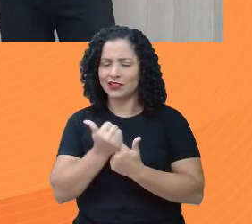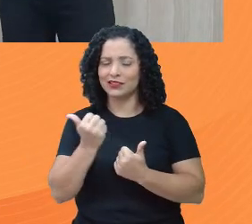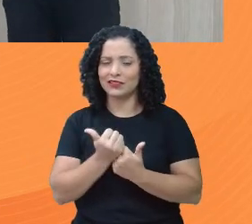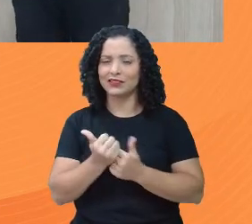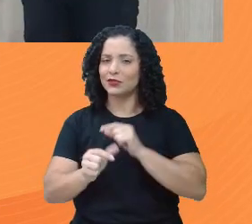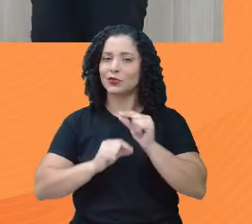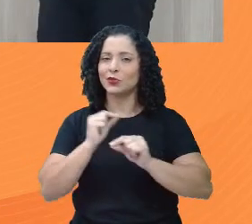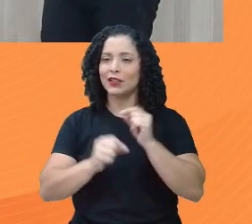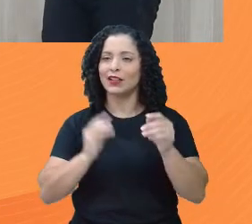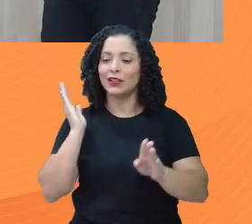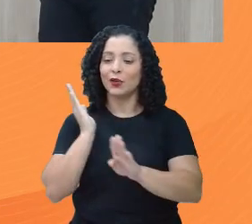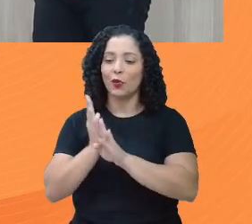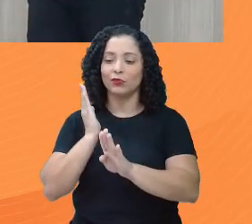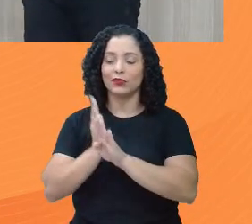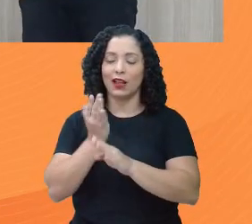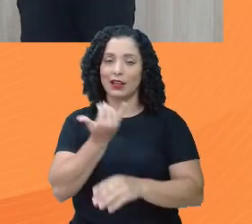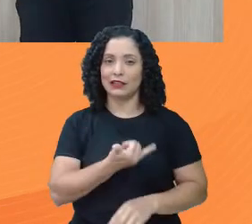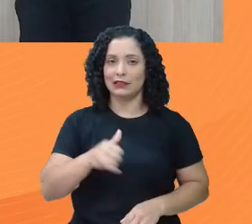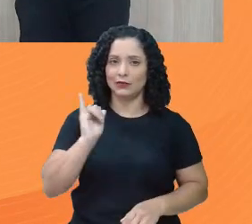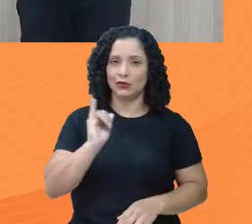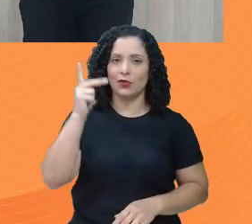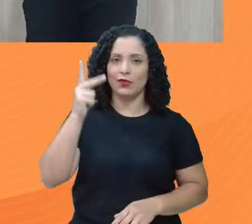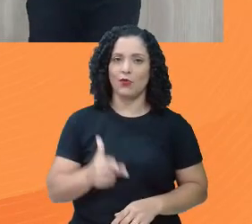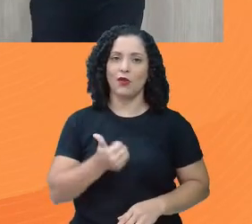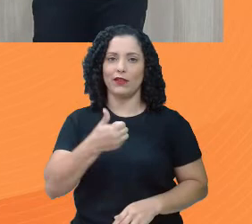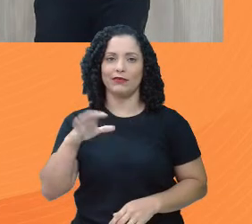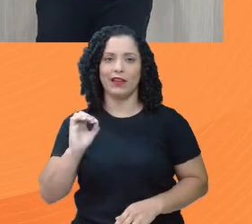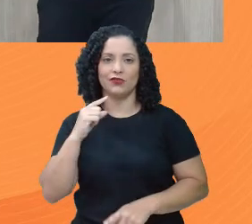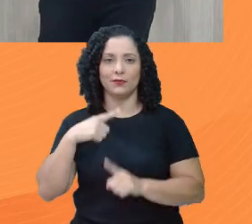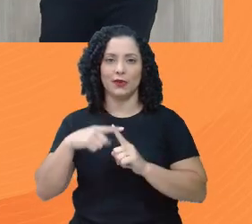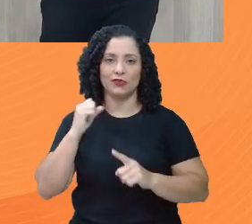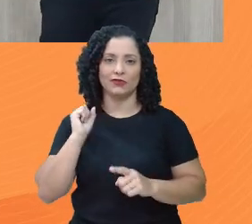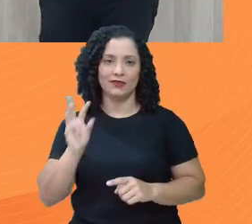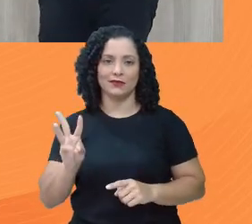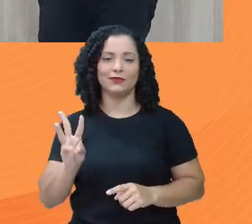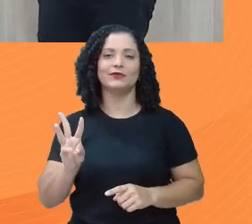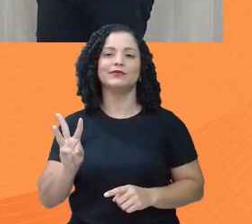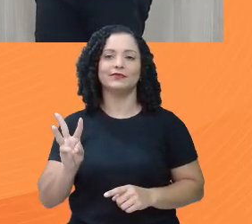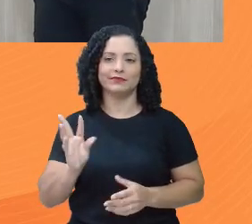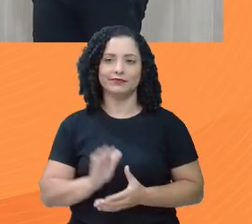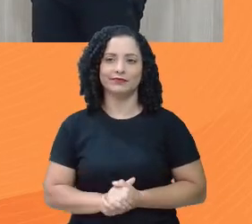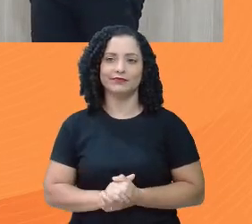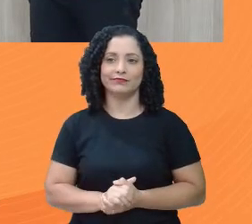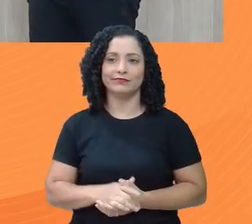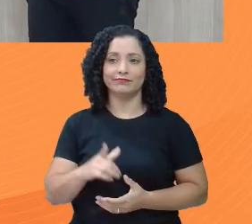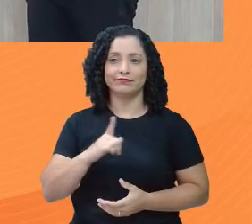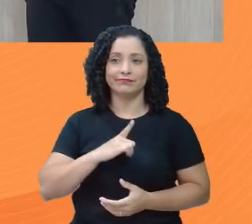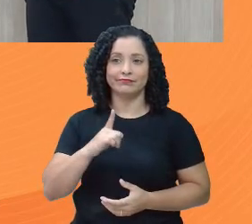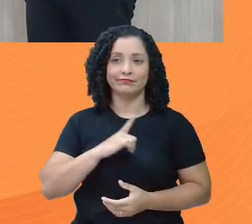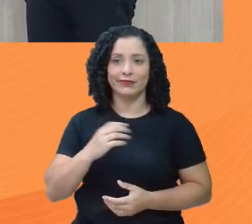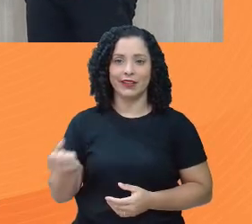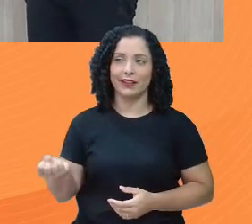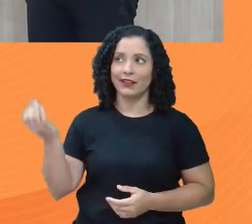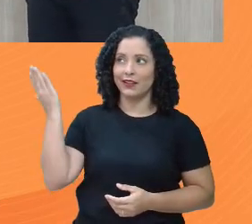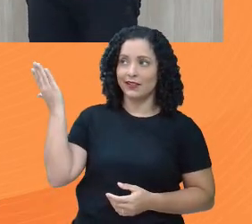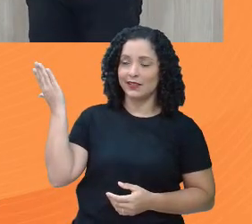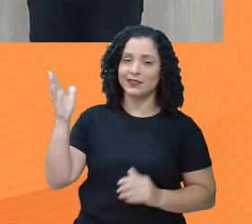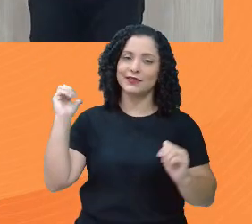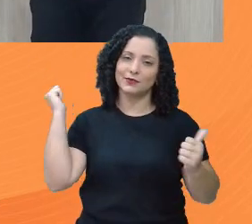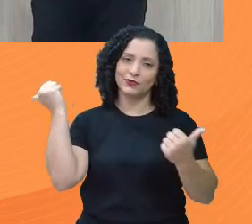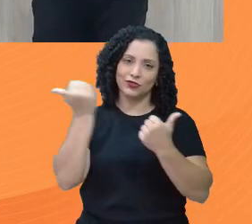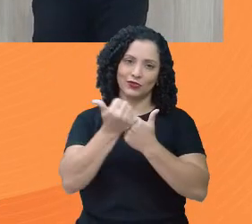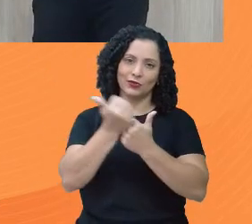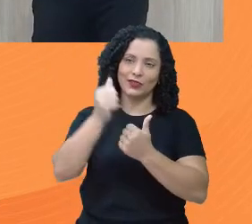aí? Encontramos que y ele é igual a 10 mais w. Então, eu vou pegar esse valorzinho aí e vou fazer a substituição